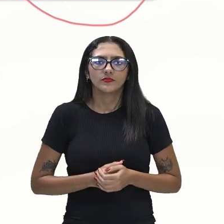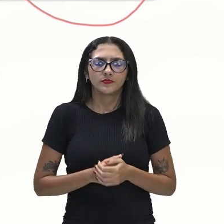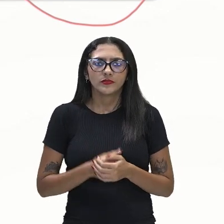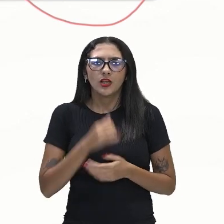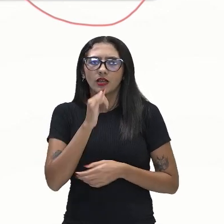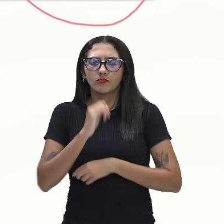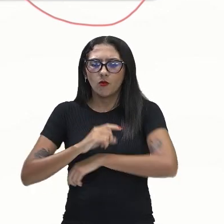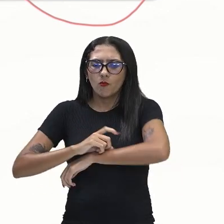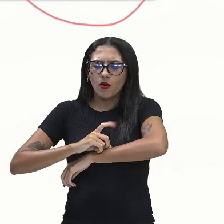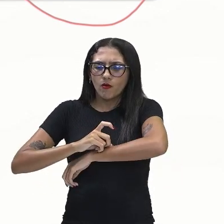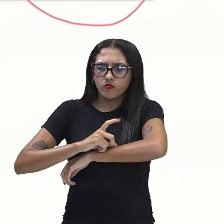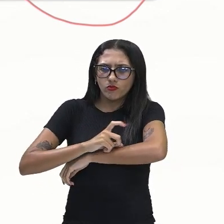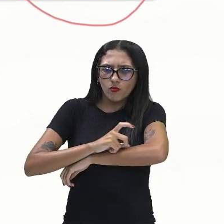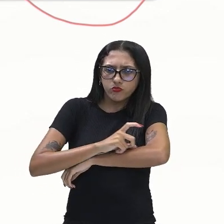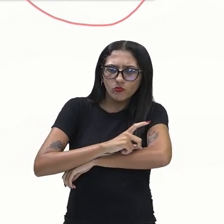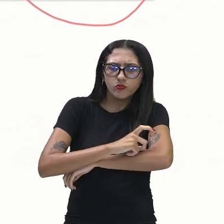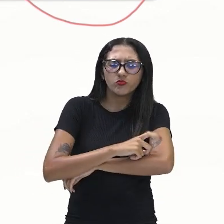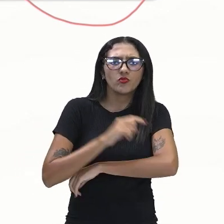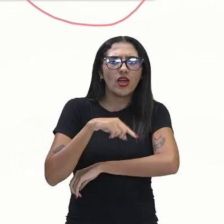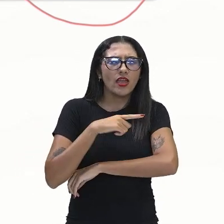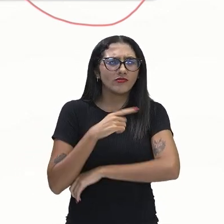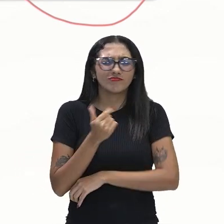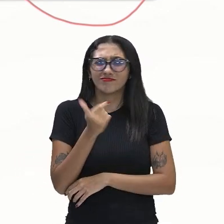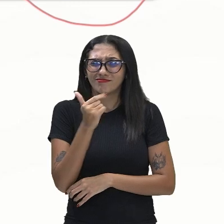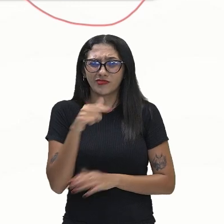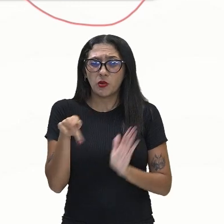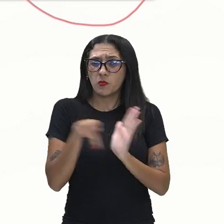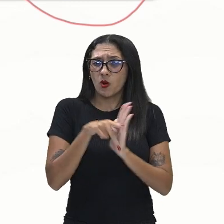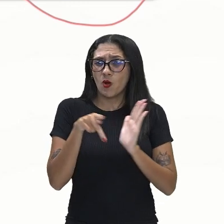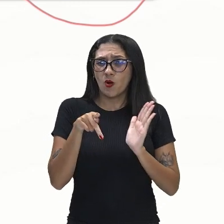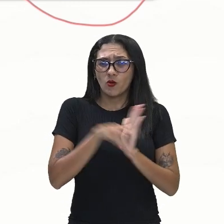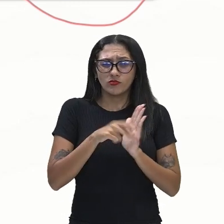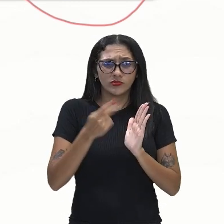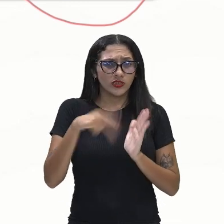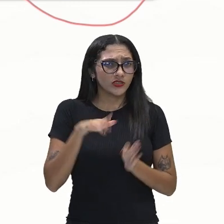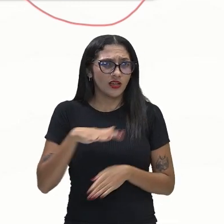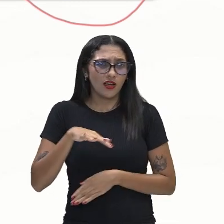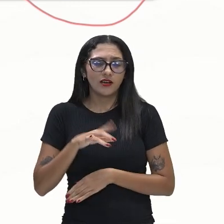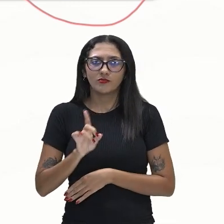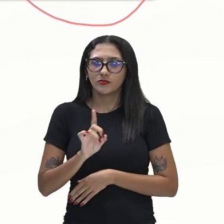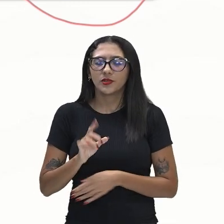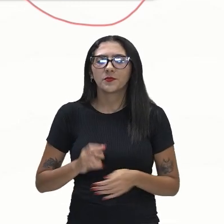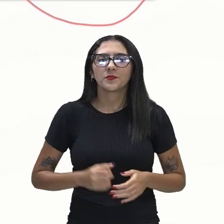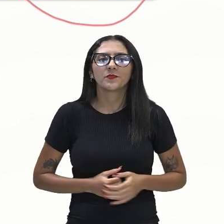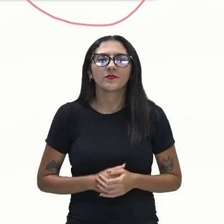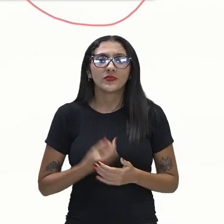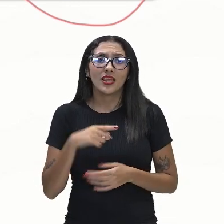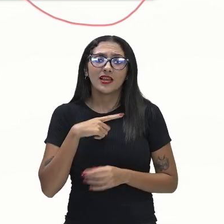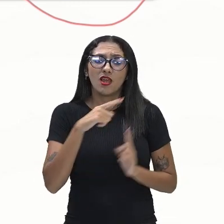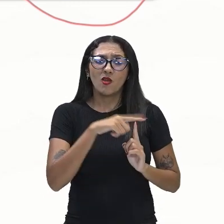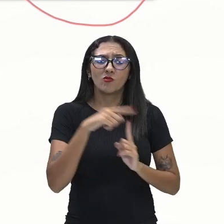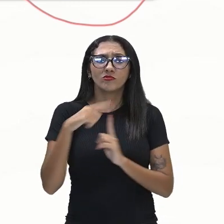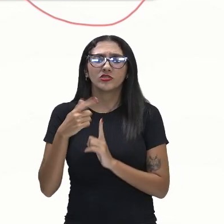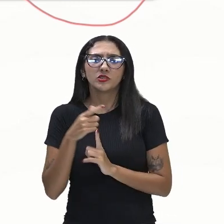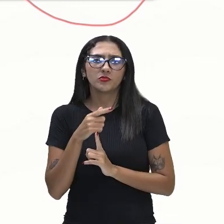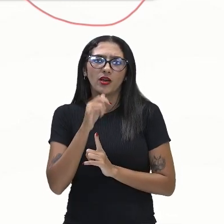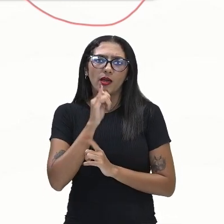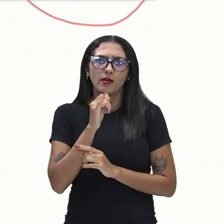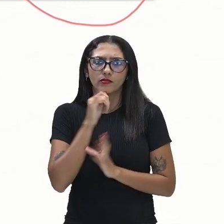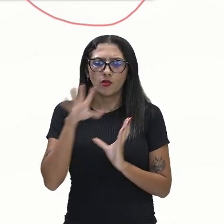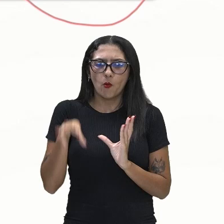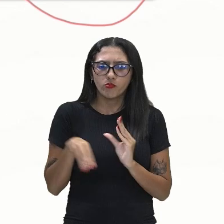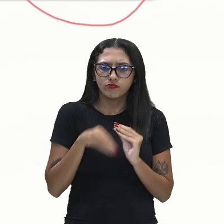né, africano, e que ele não é do ambiente, ele é uma espécie introduzida